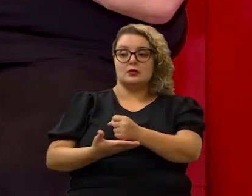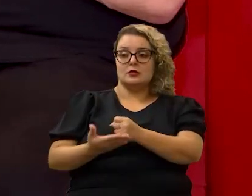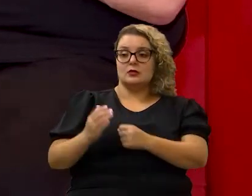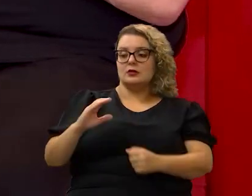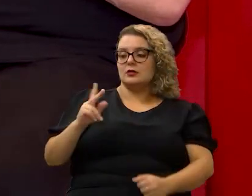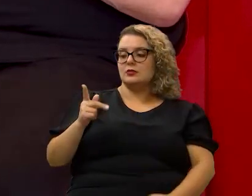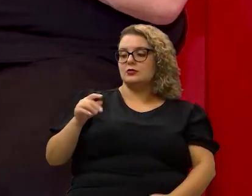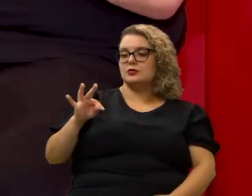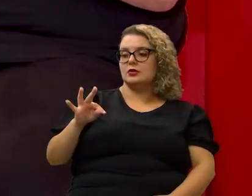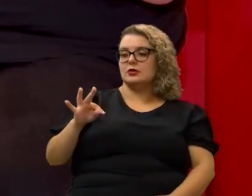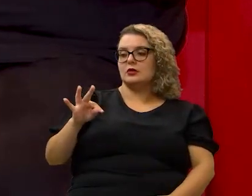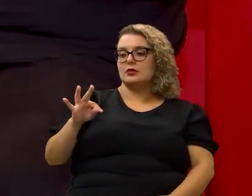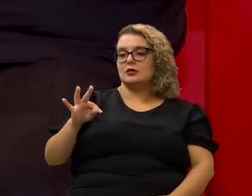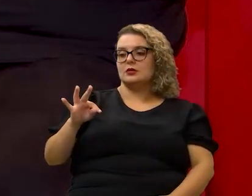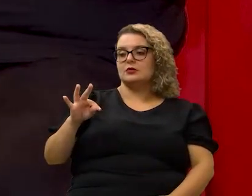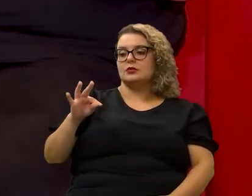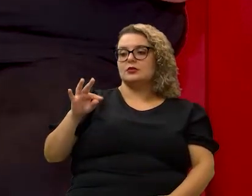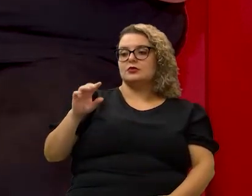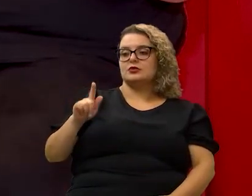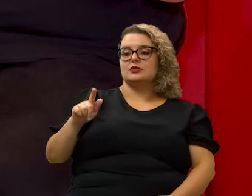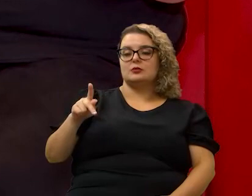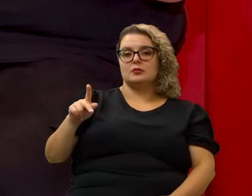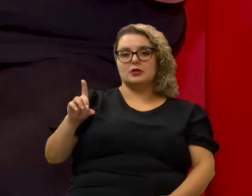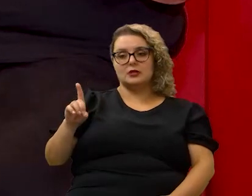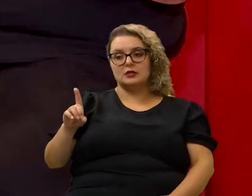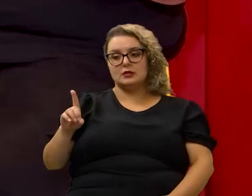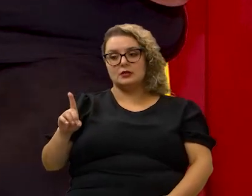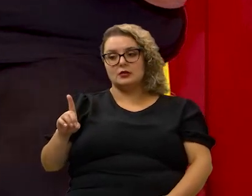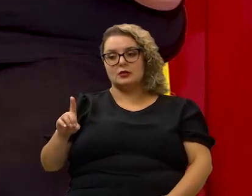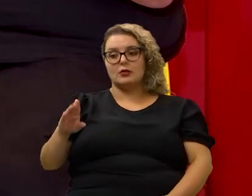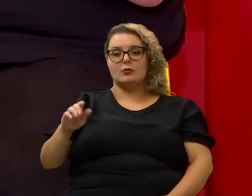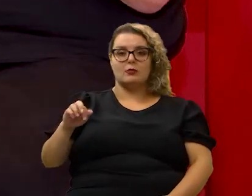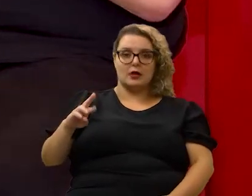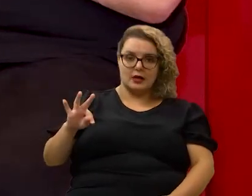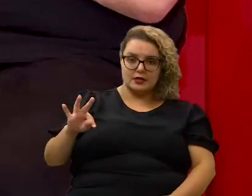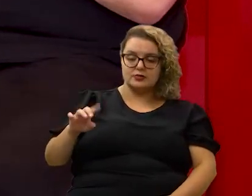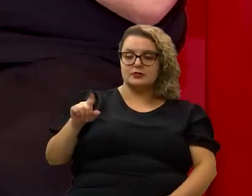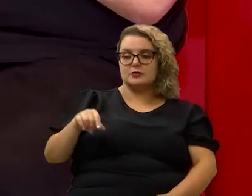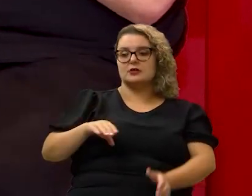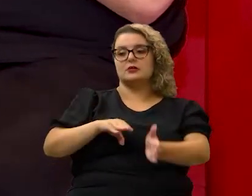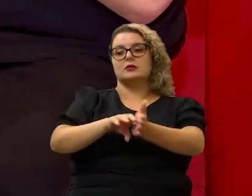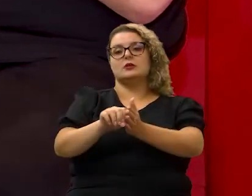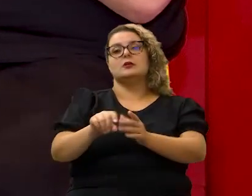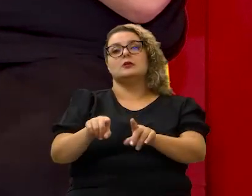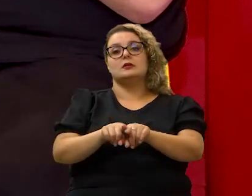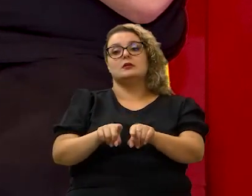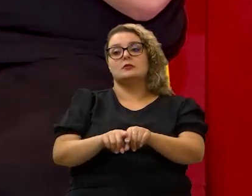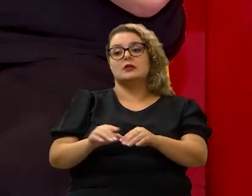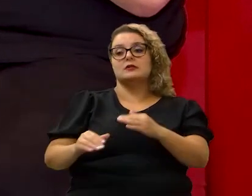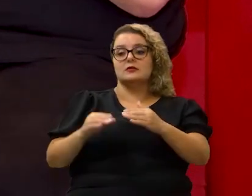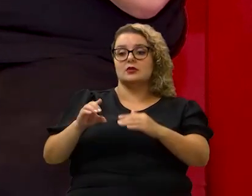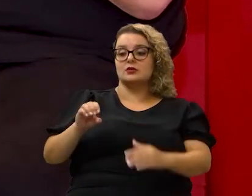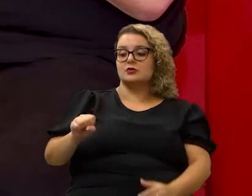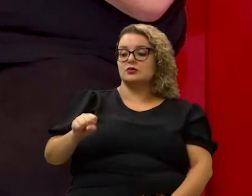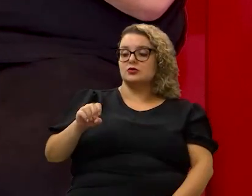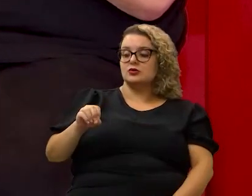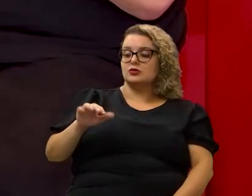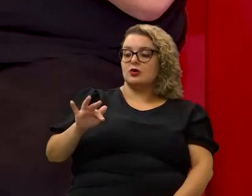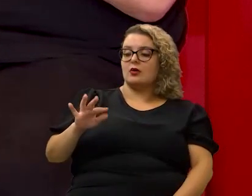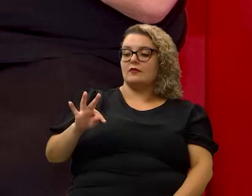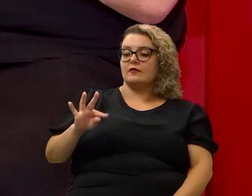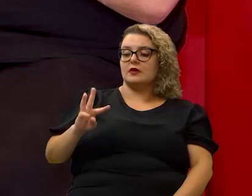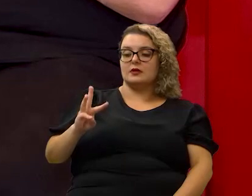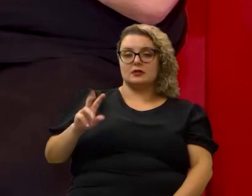como o ChatGPT, o Bard, que vai ser do Google, também desenvolve softwares com isso. E aí são softwares